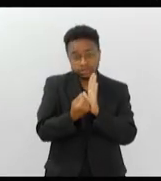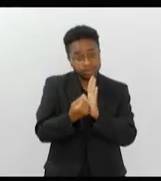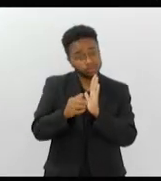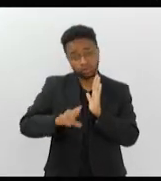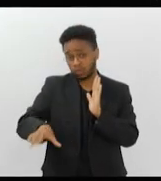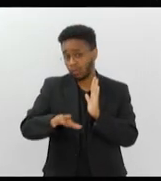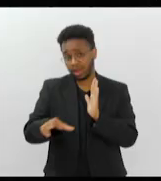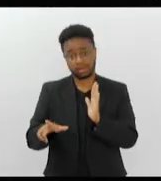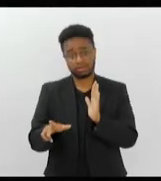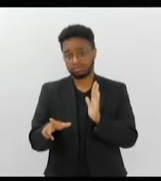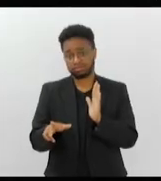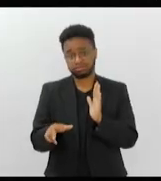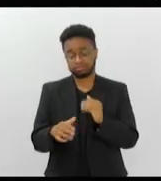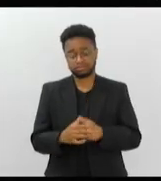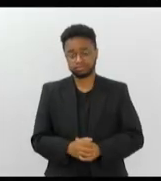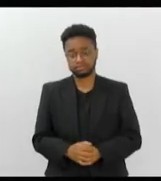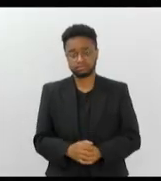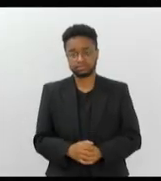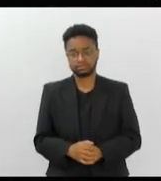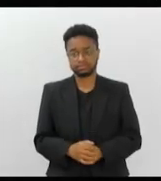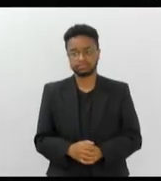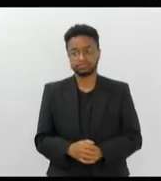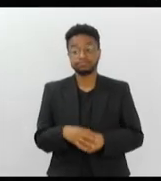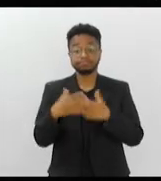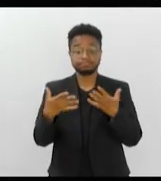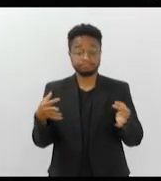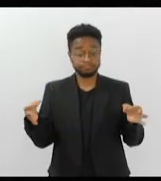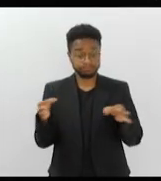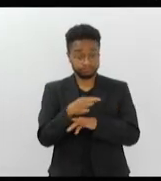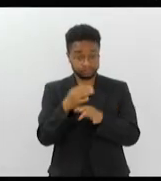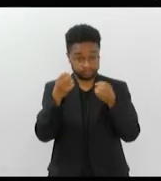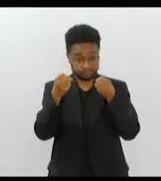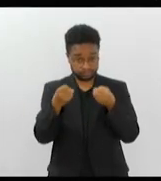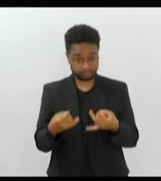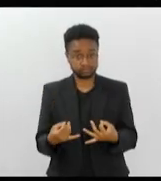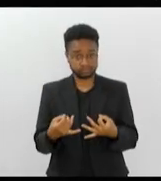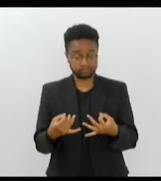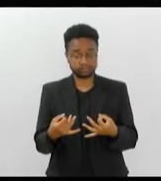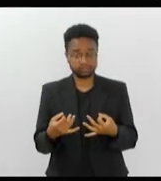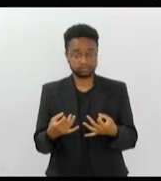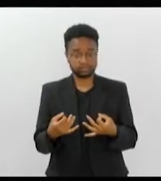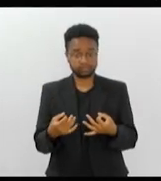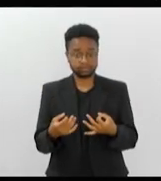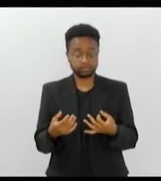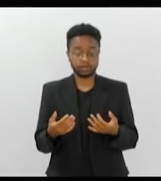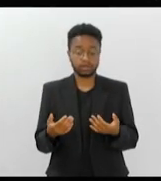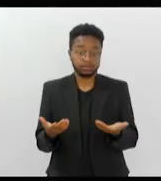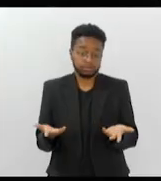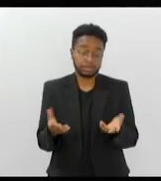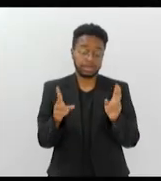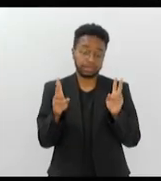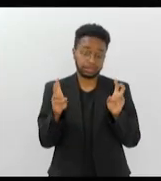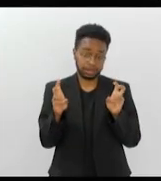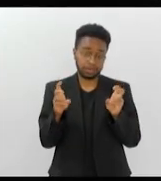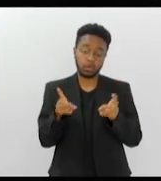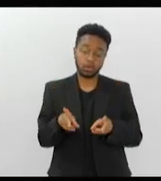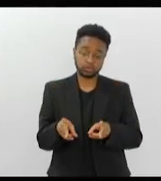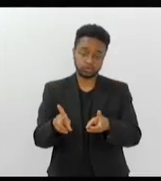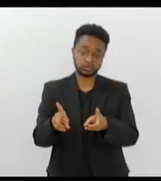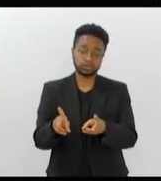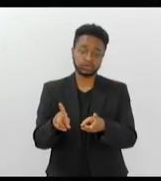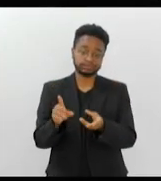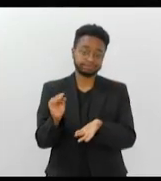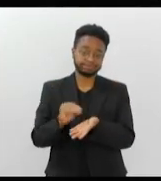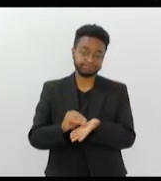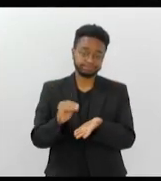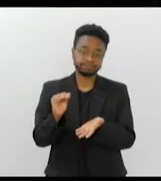Né? Bom, dito isso, senhora presidente, é que essa questão continua pendente.